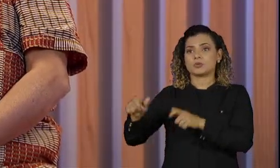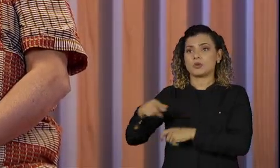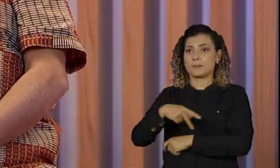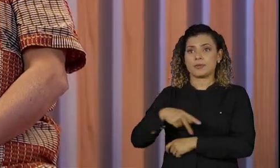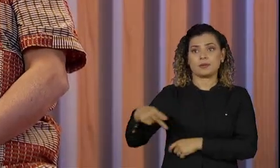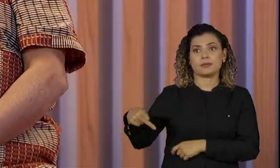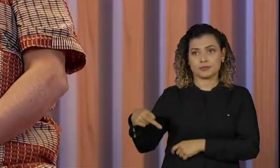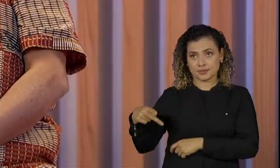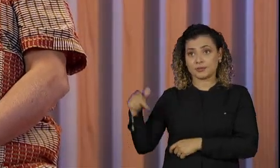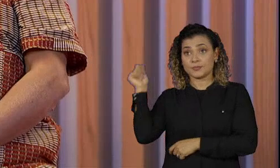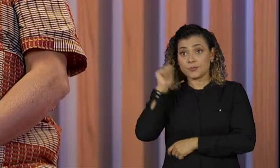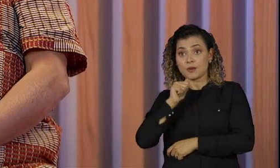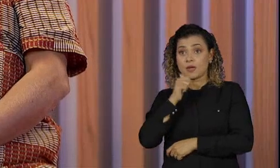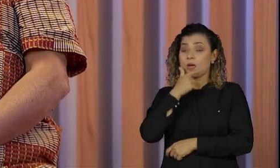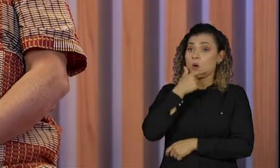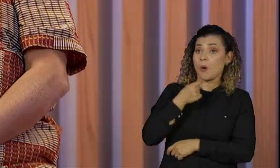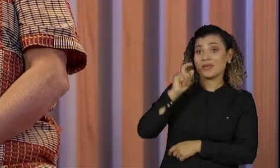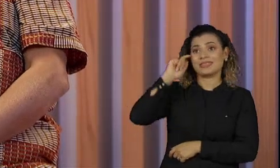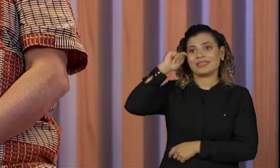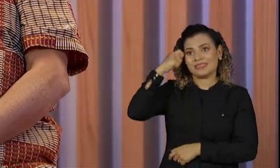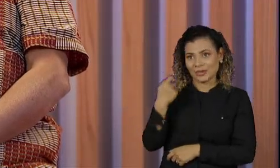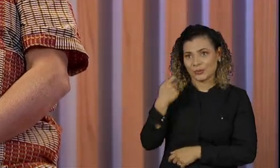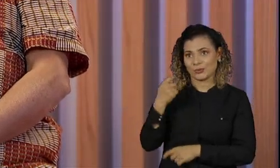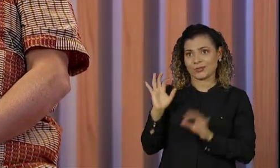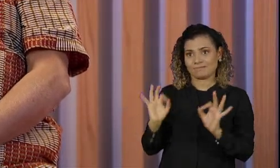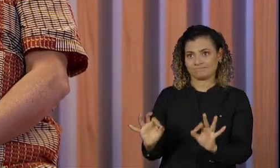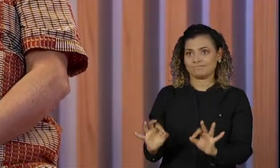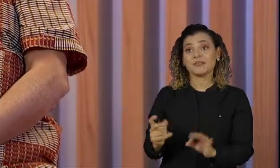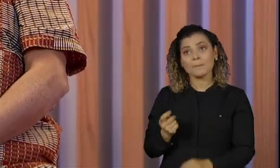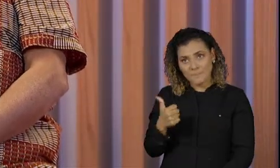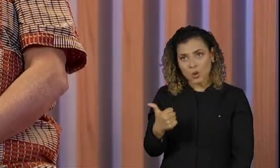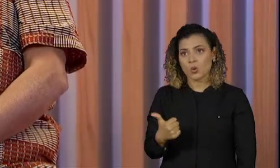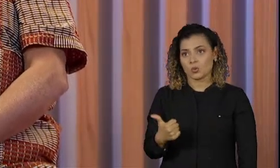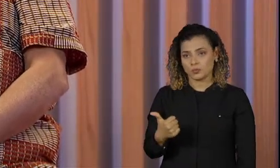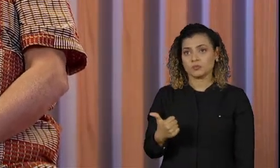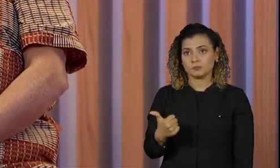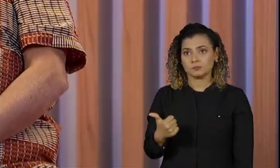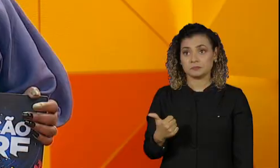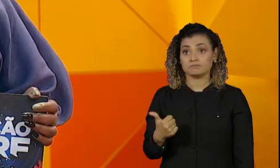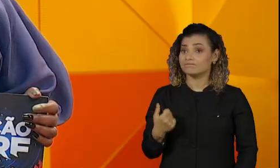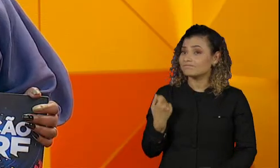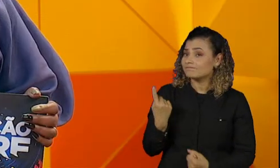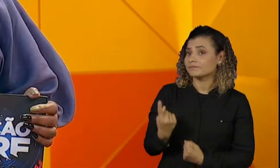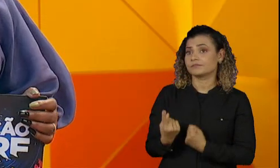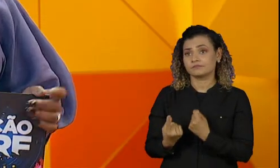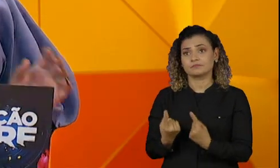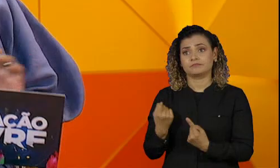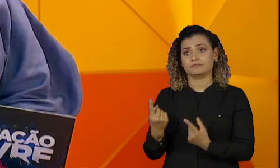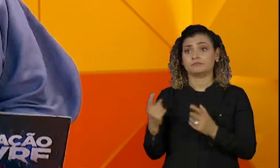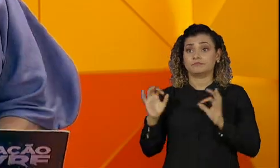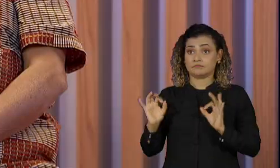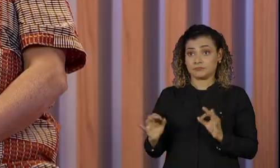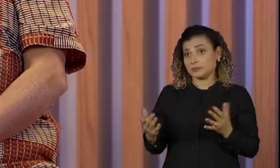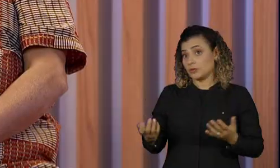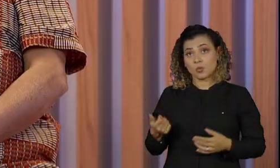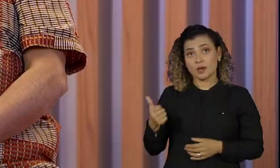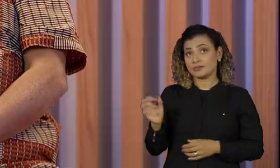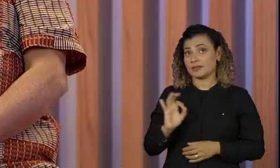presidentes ou as presidentes que são negros, né? Pouquíssimos, quase